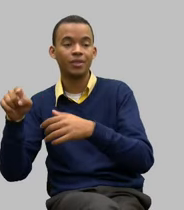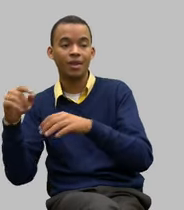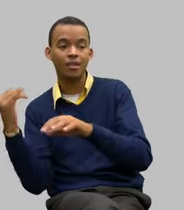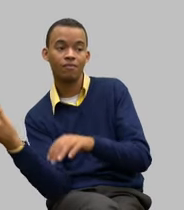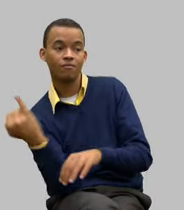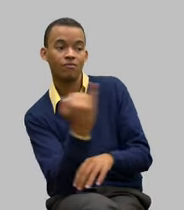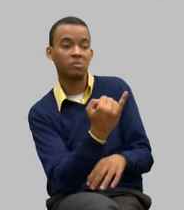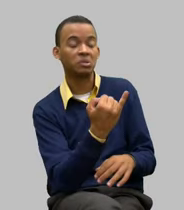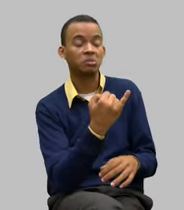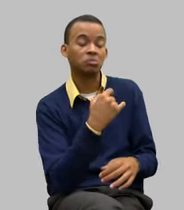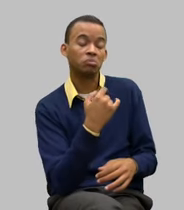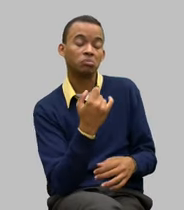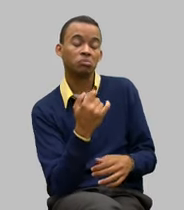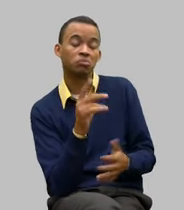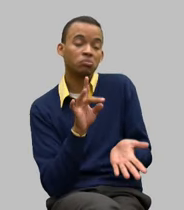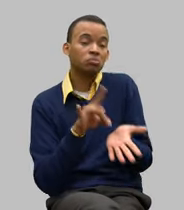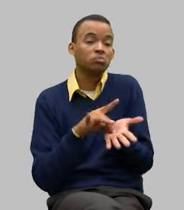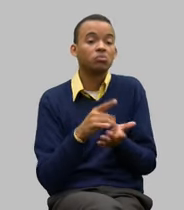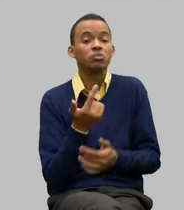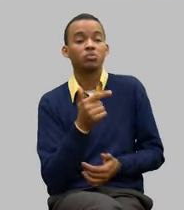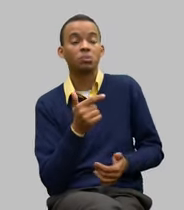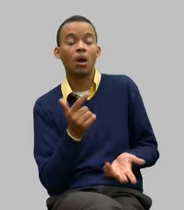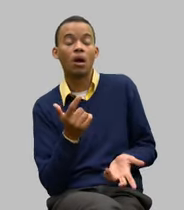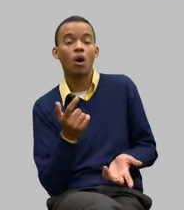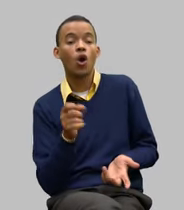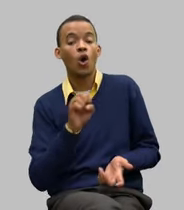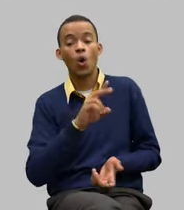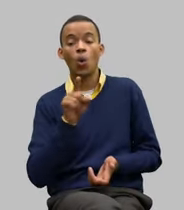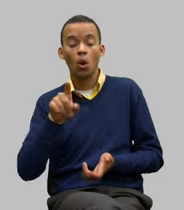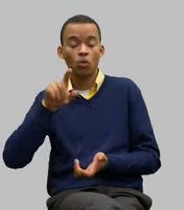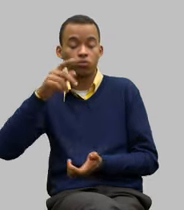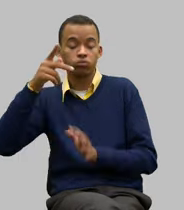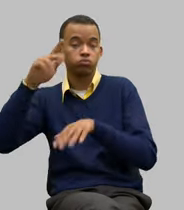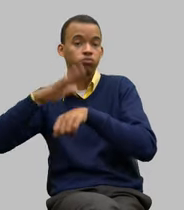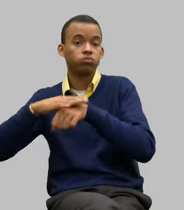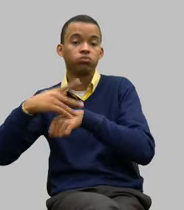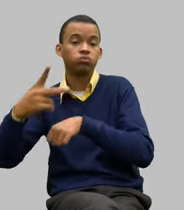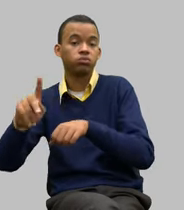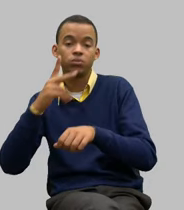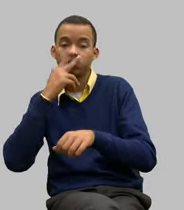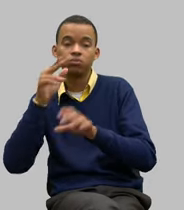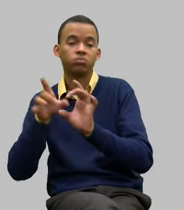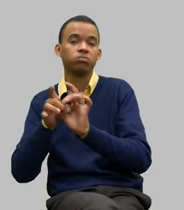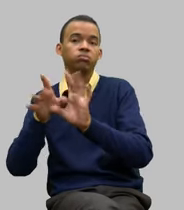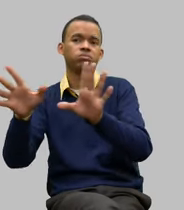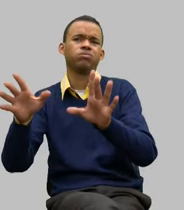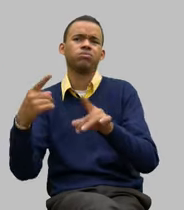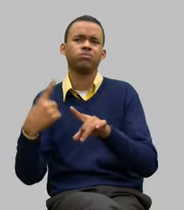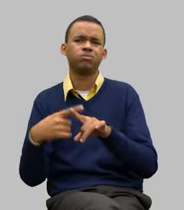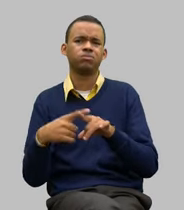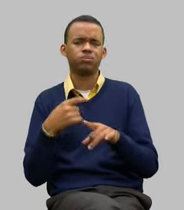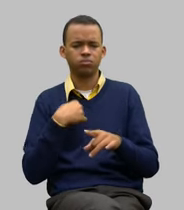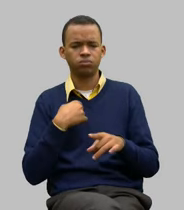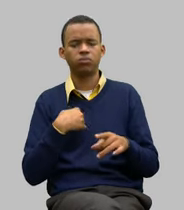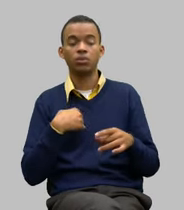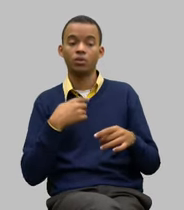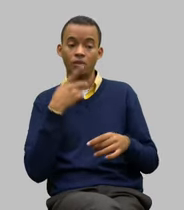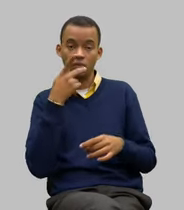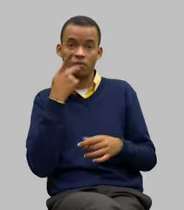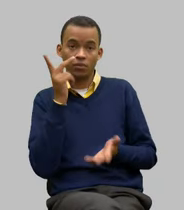conta dela enquanto subsecretária da pasta de deixar a coisa correr frouxa e eu tô sendo que